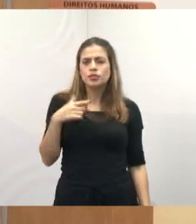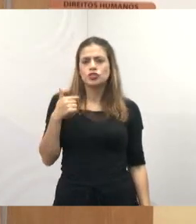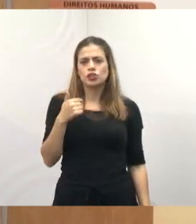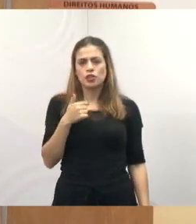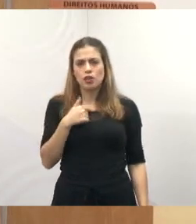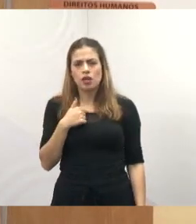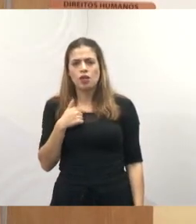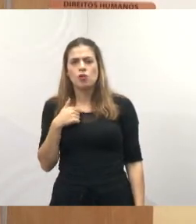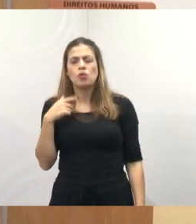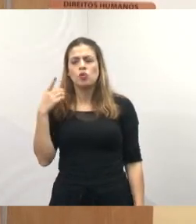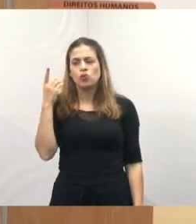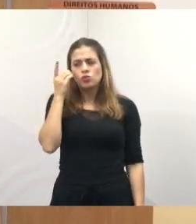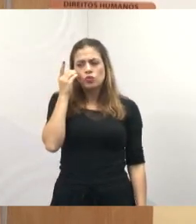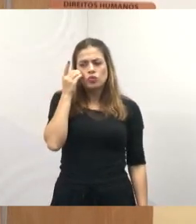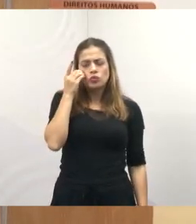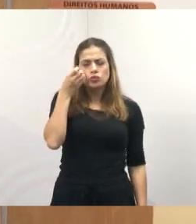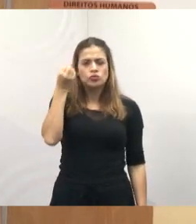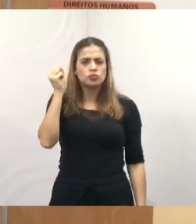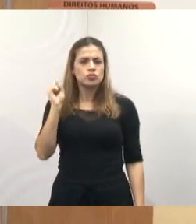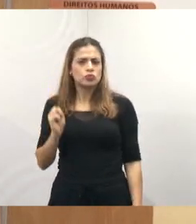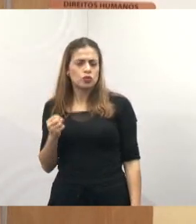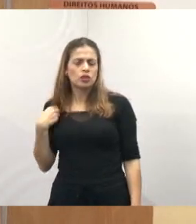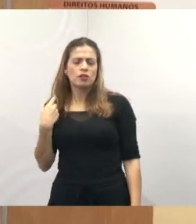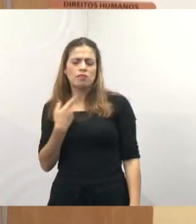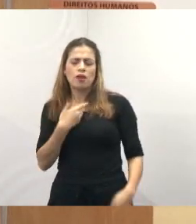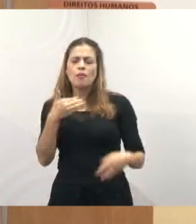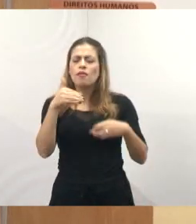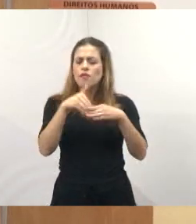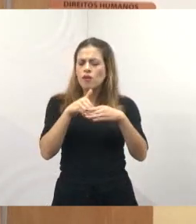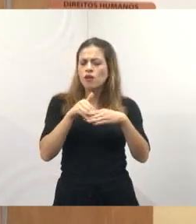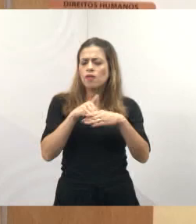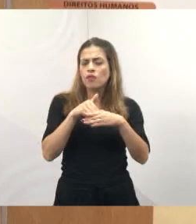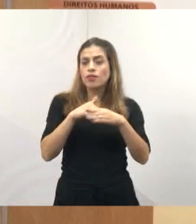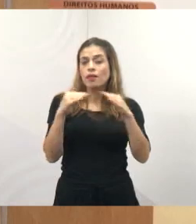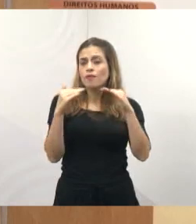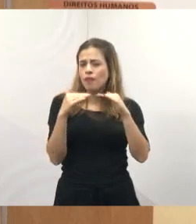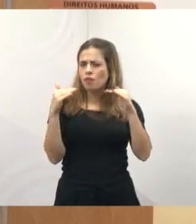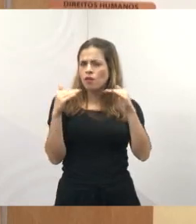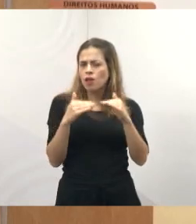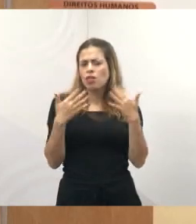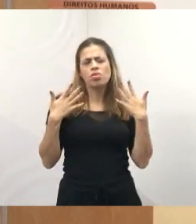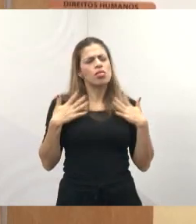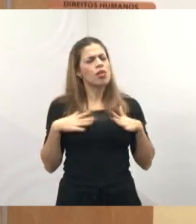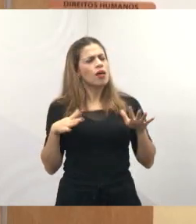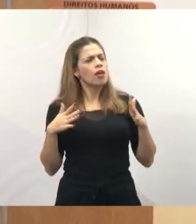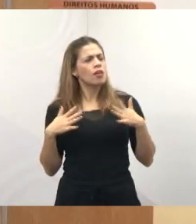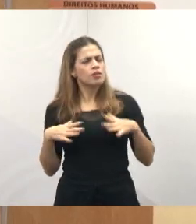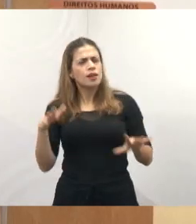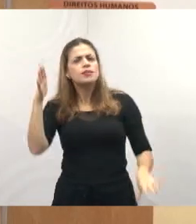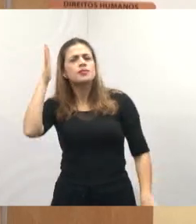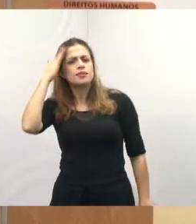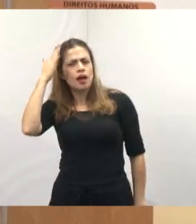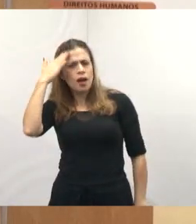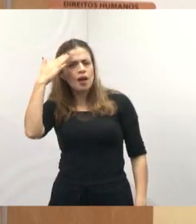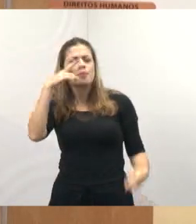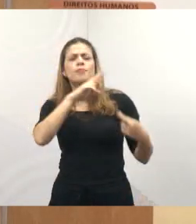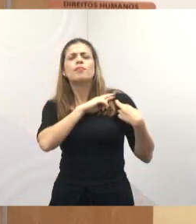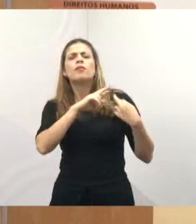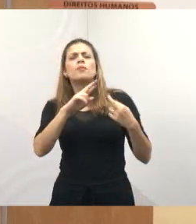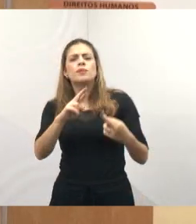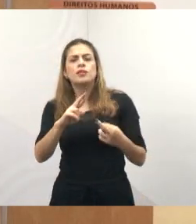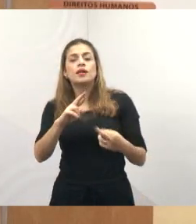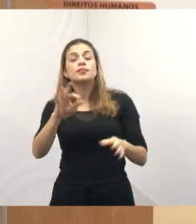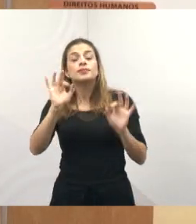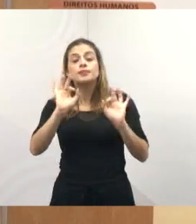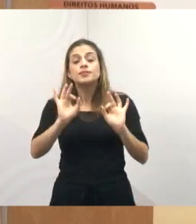votando favorável, tranquilamente, porque a gente sabe da responsabilidade que é, e eu tenho certeza que essas contas de 2020 do prefeito